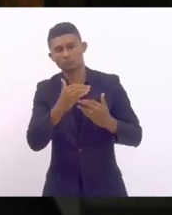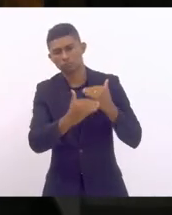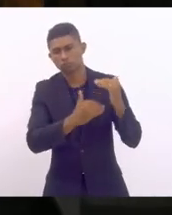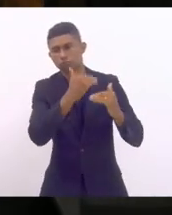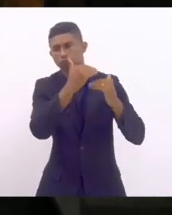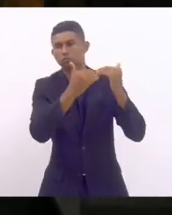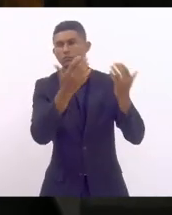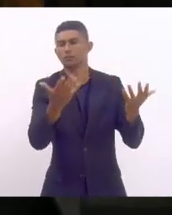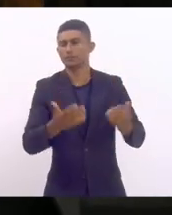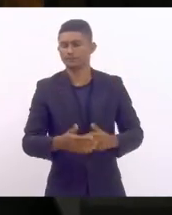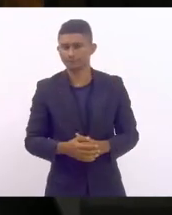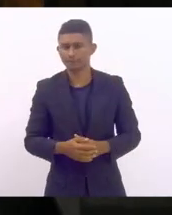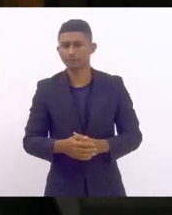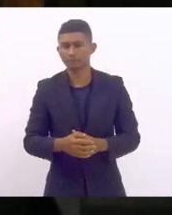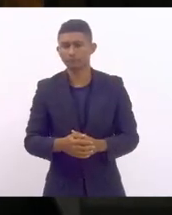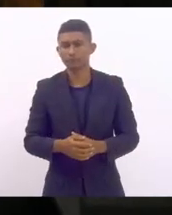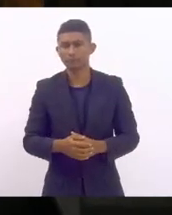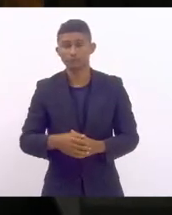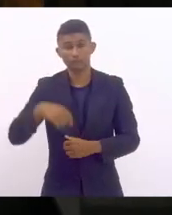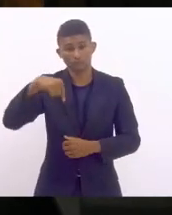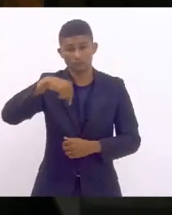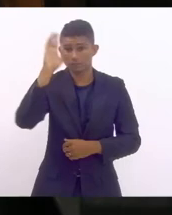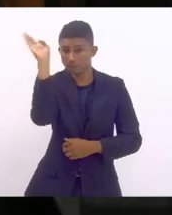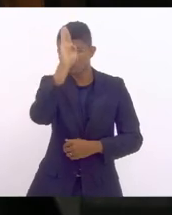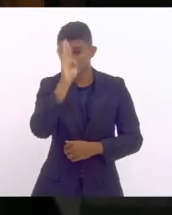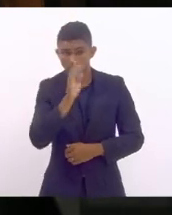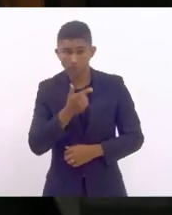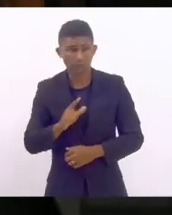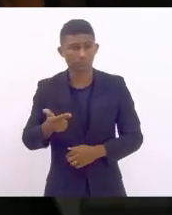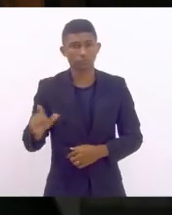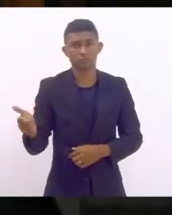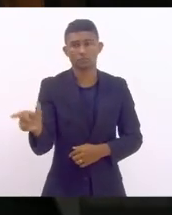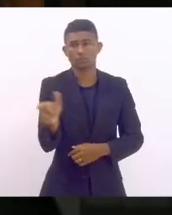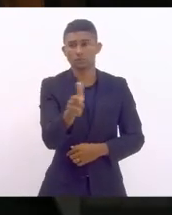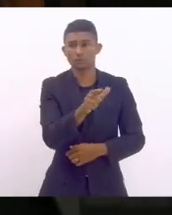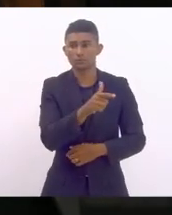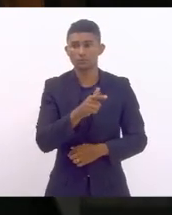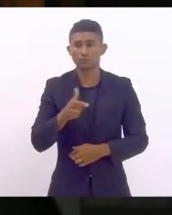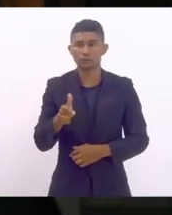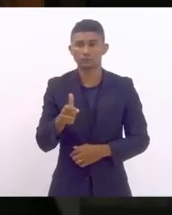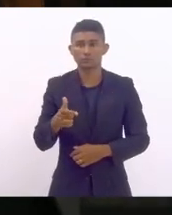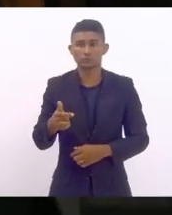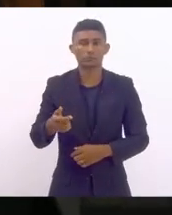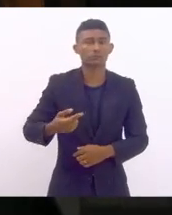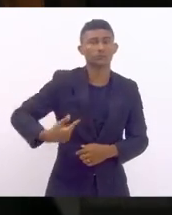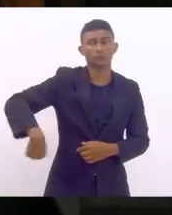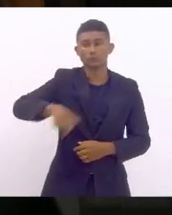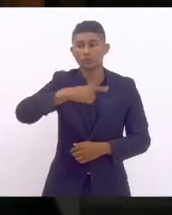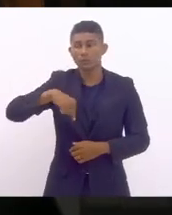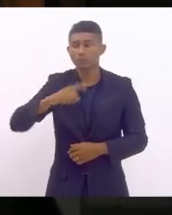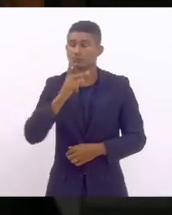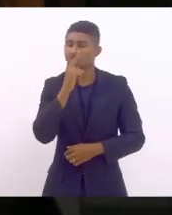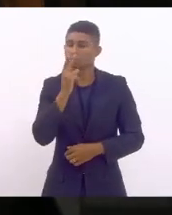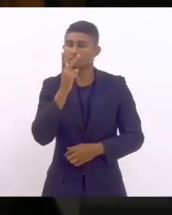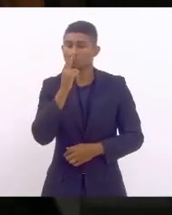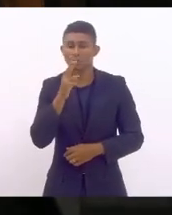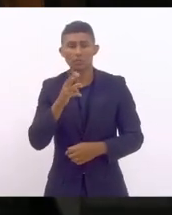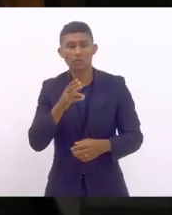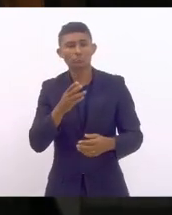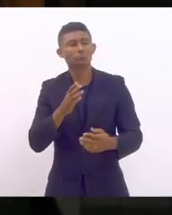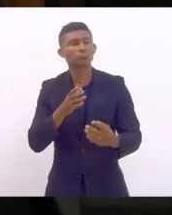que exatamente o que não tem nesse país nós somos não sem rumos